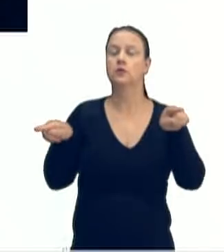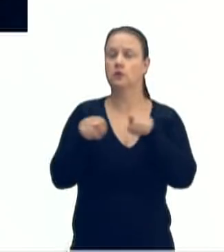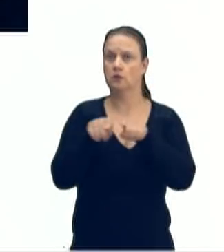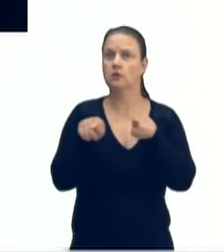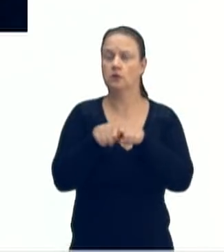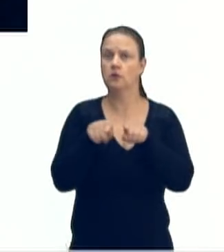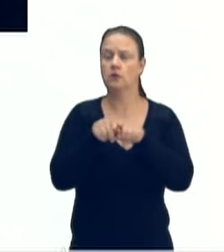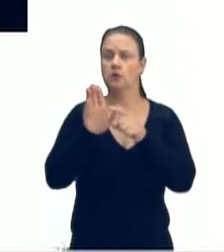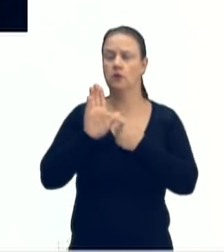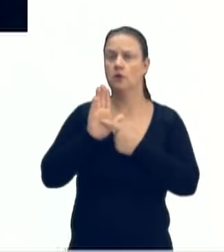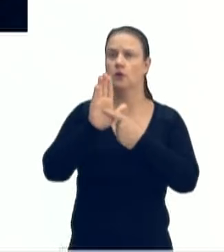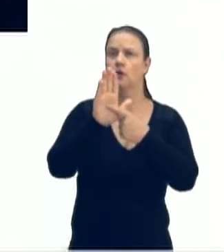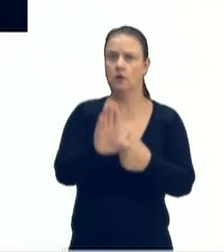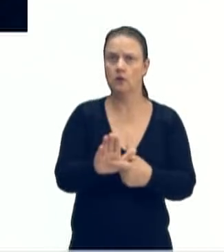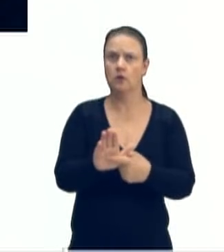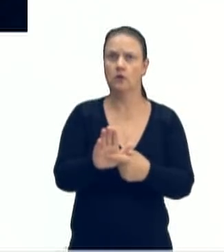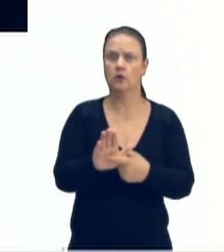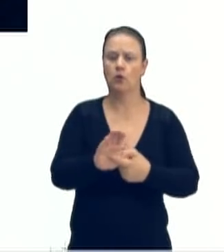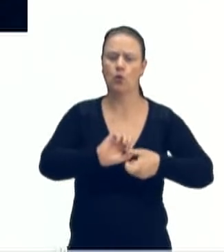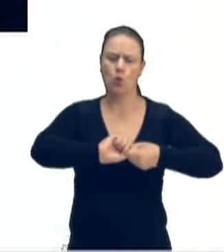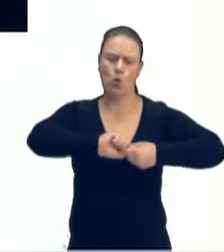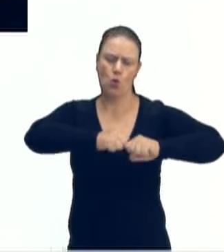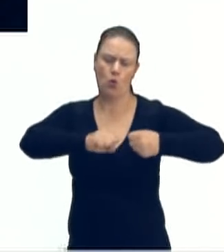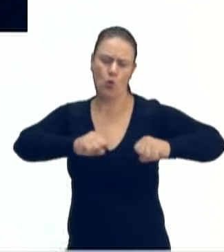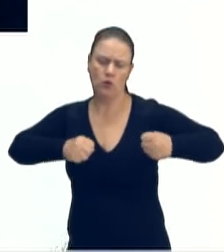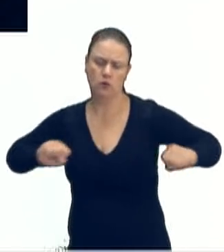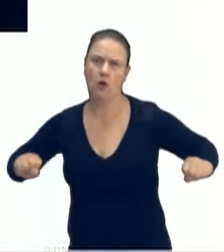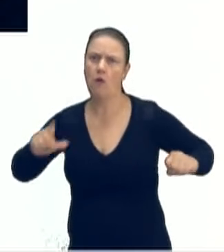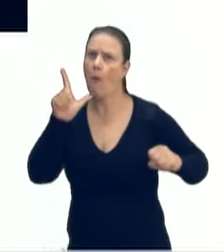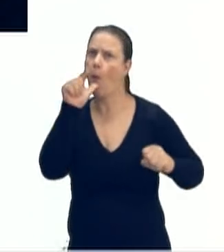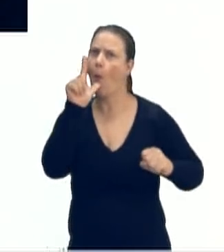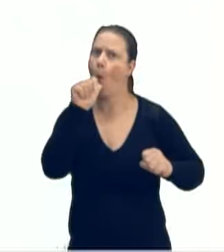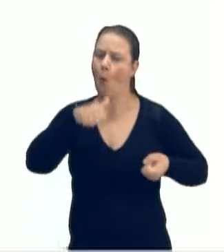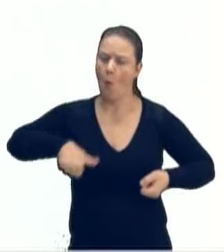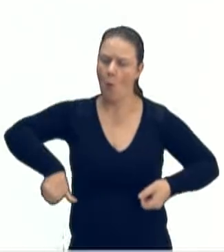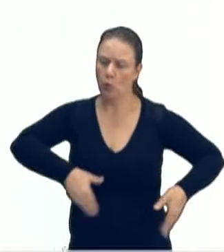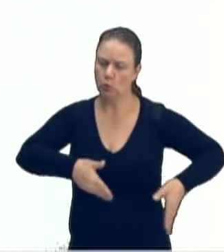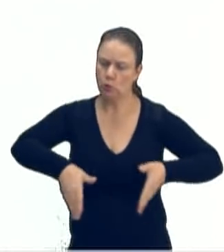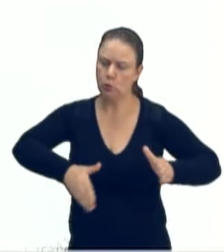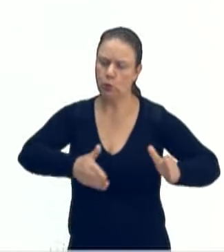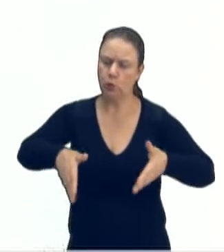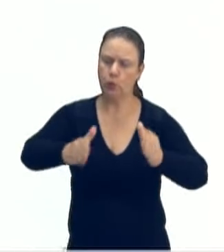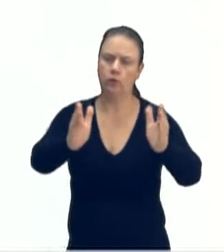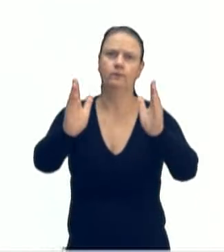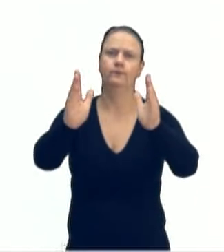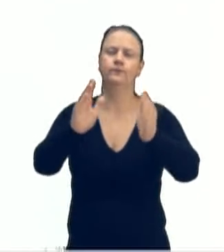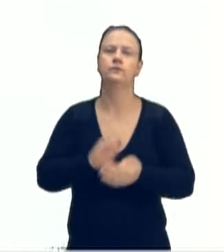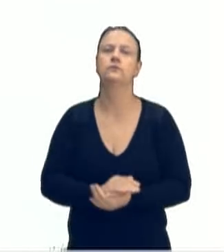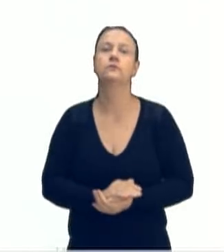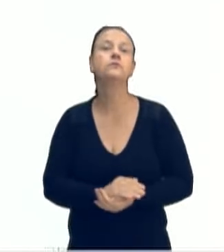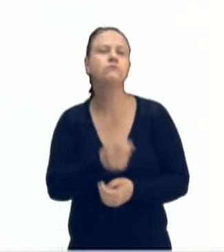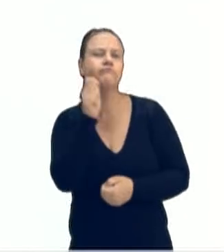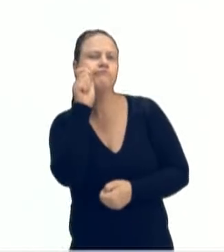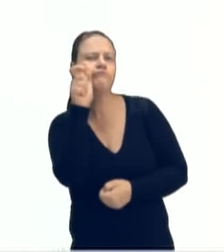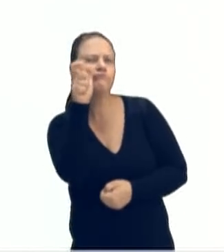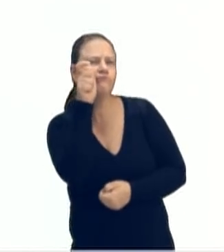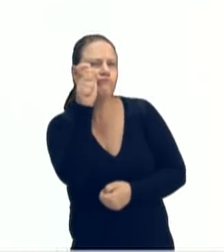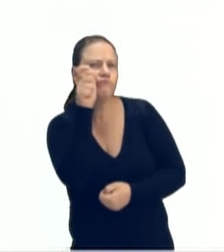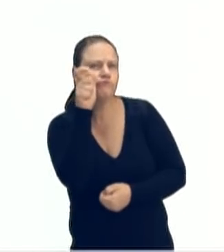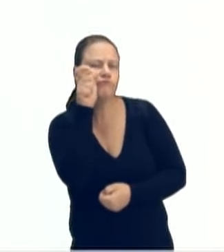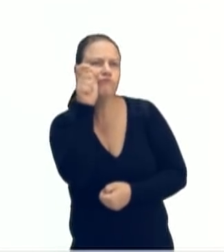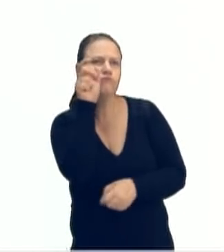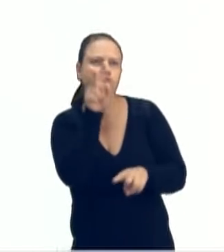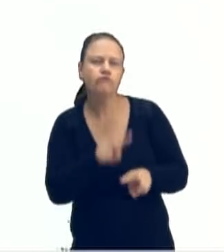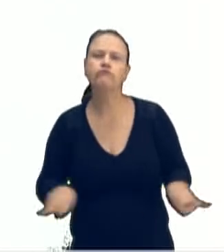inclusive mostrando o tamanho do Rio Nilo na atualidade. Agora, observe essas